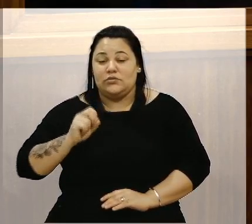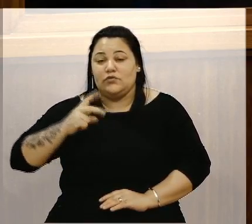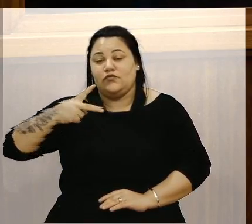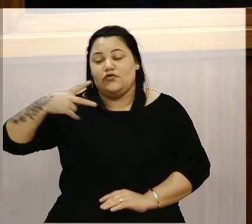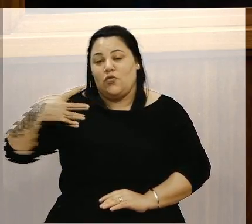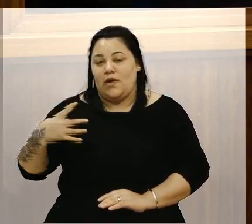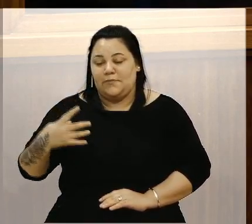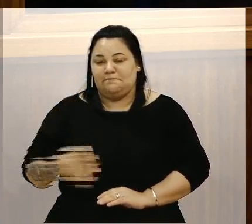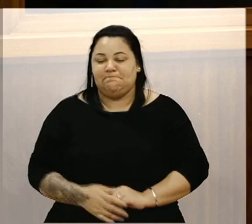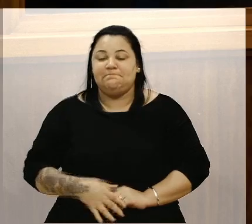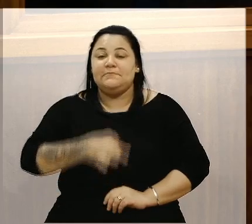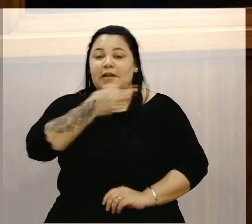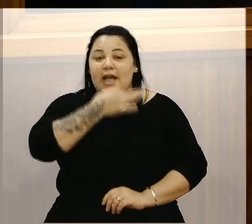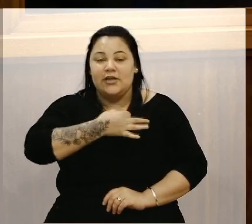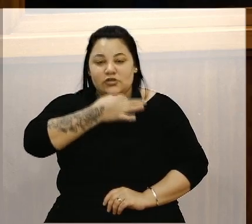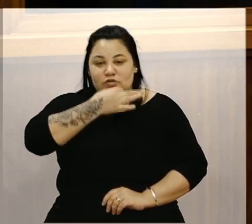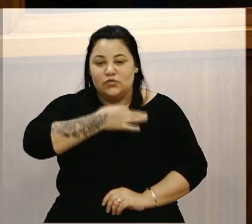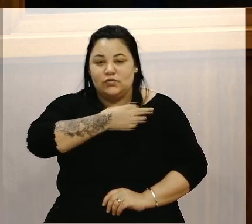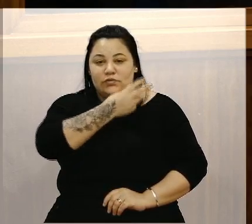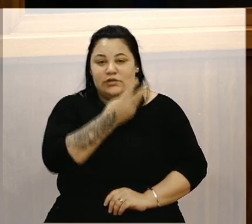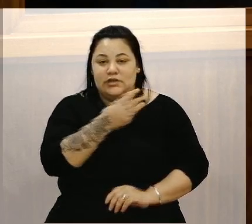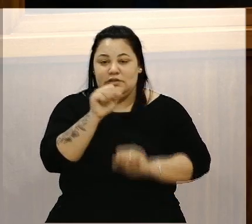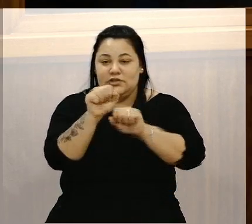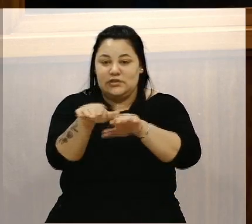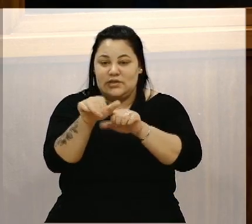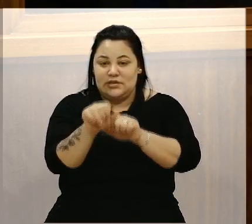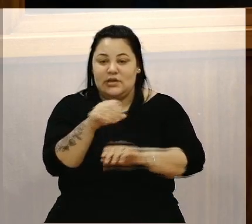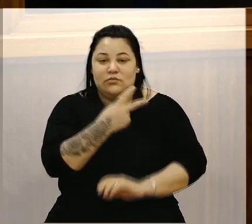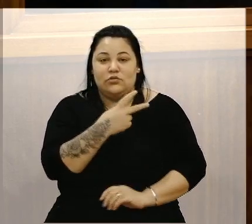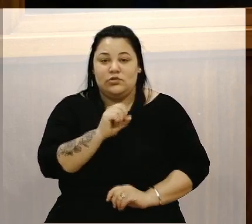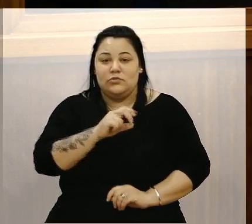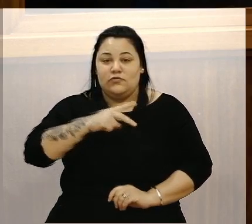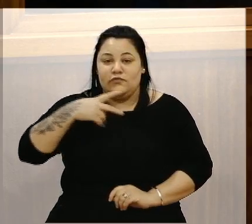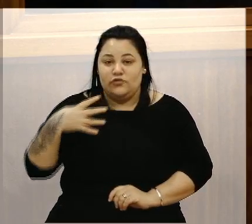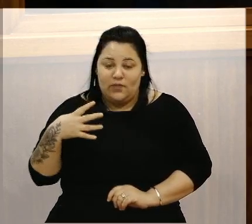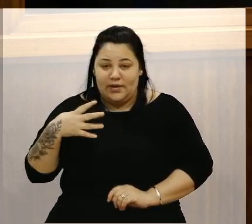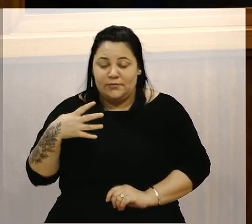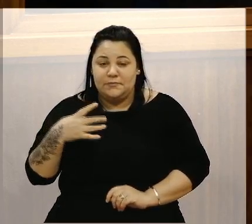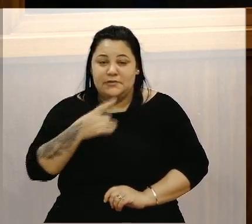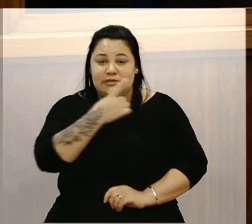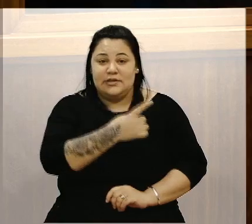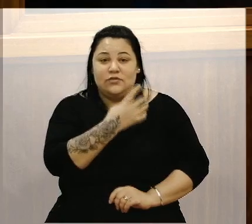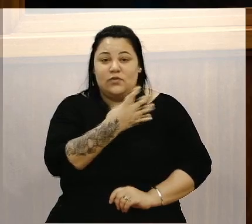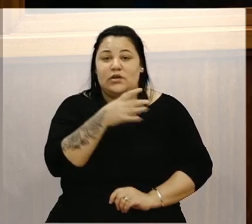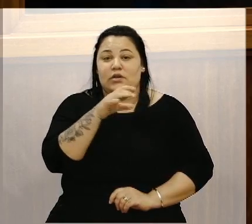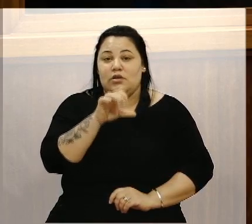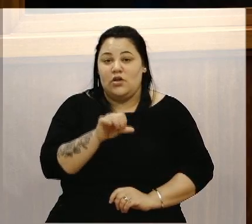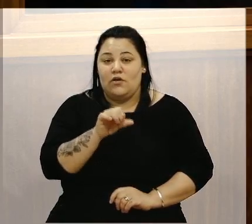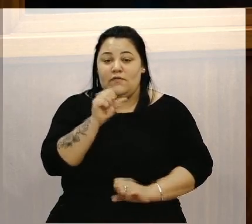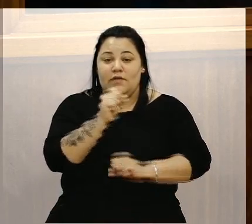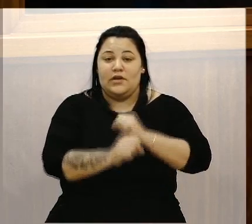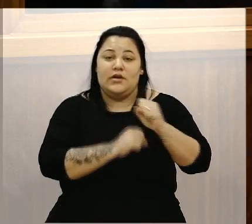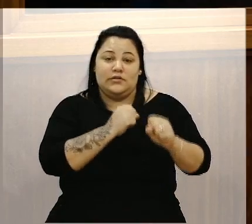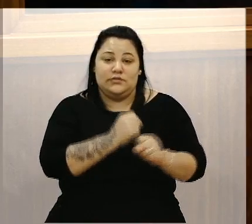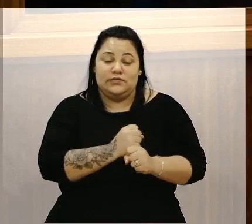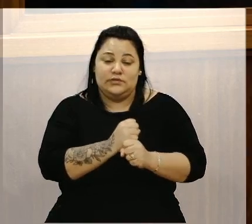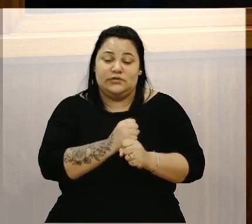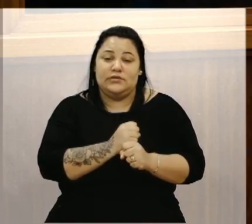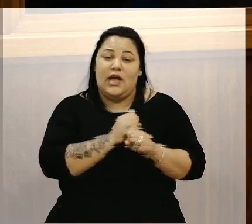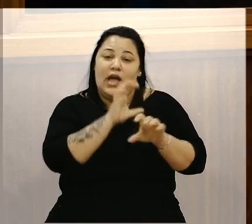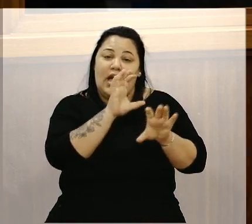153/2024. Caxias do Sul, 3 de setembro de 2024, 149 anos da colonização